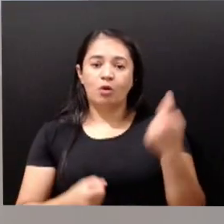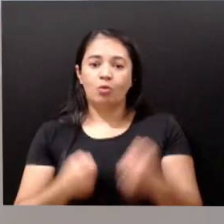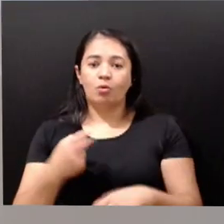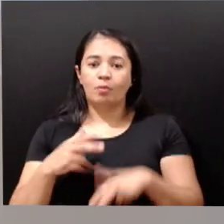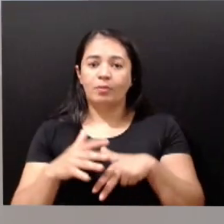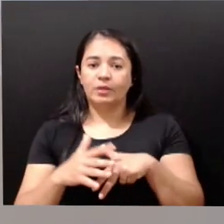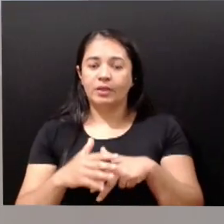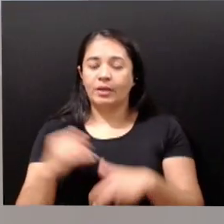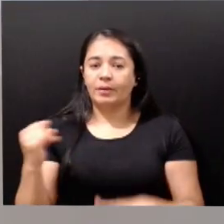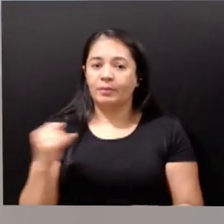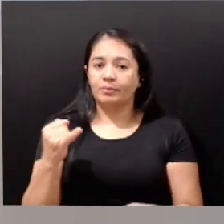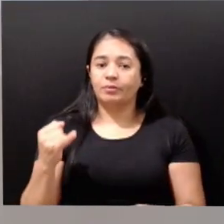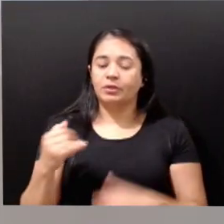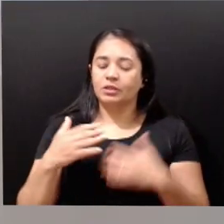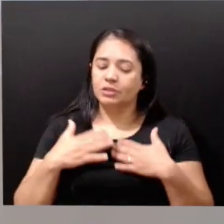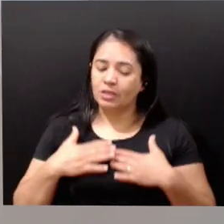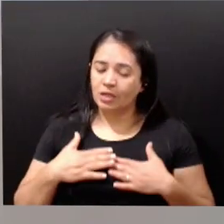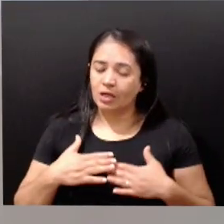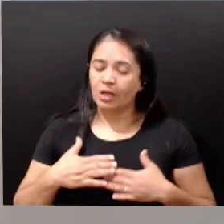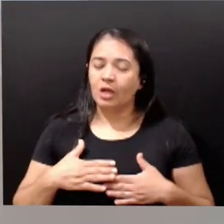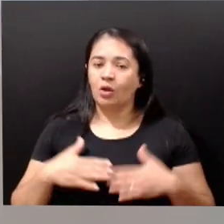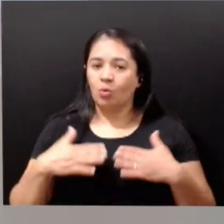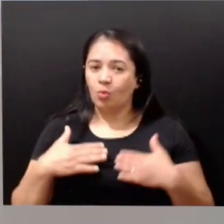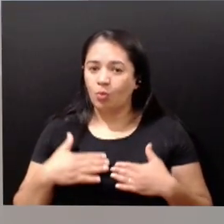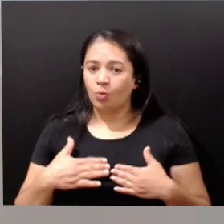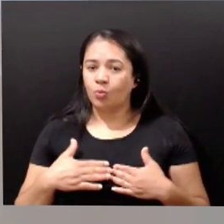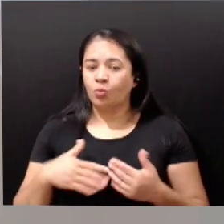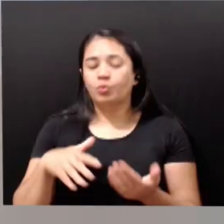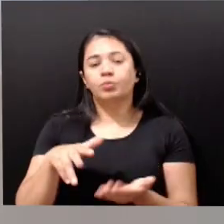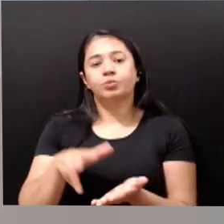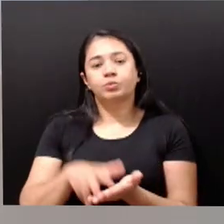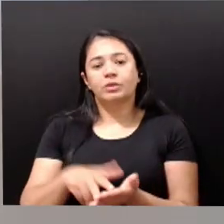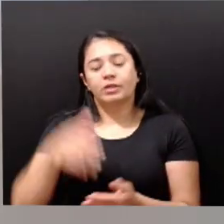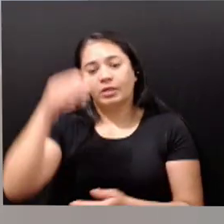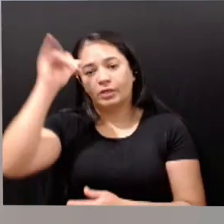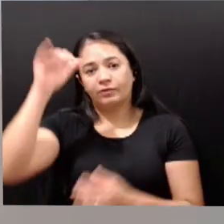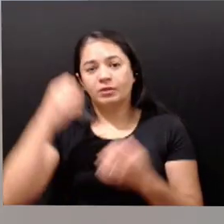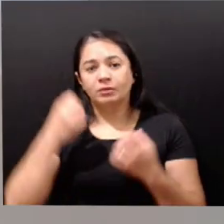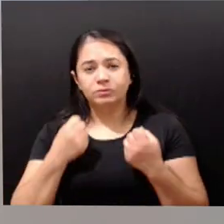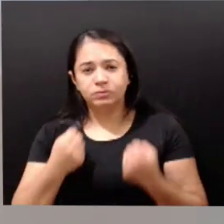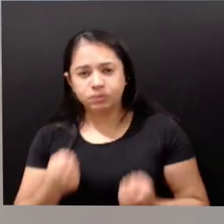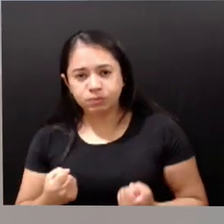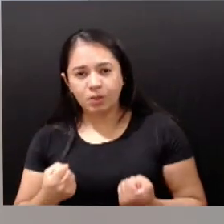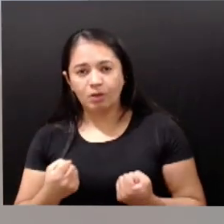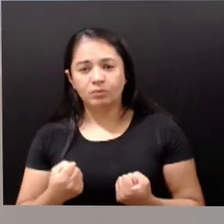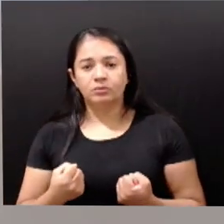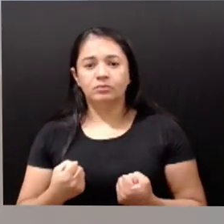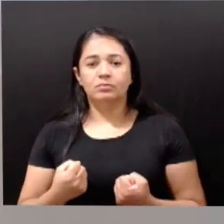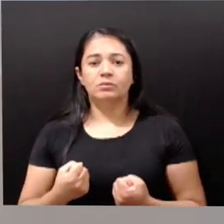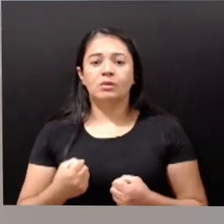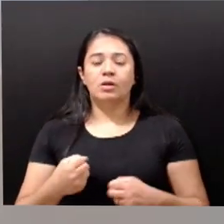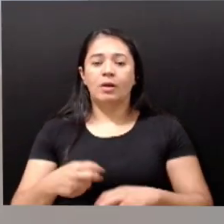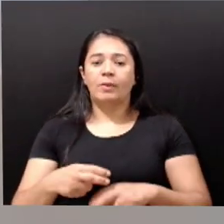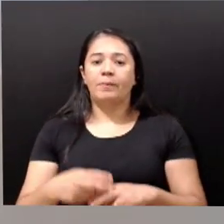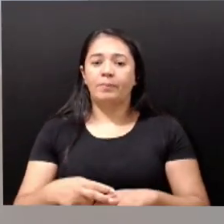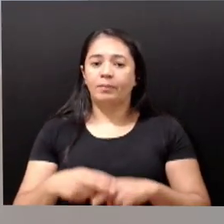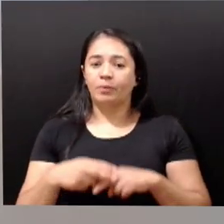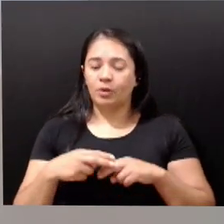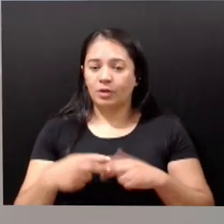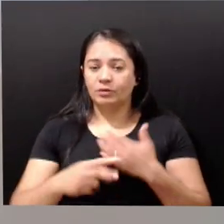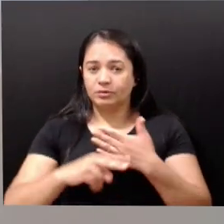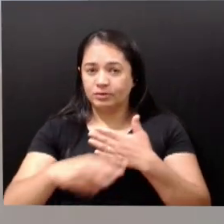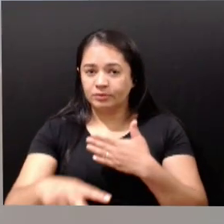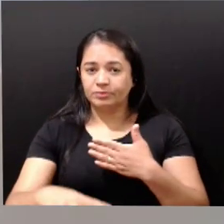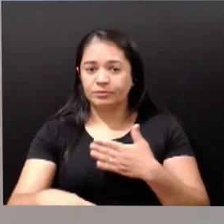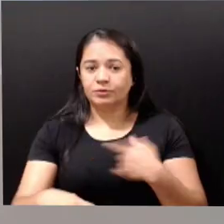essa forma, é importante repouso, é importante todas as orientações para evitar esforço físico que possa cursar com